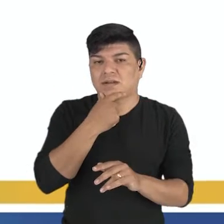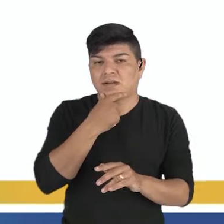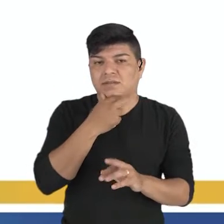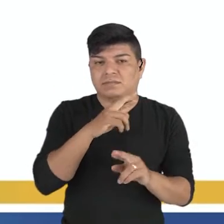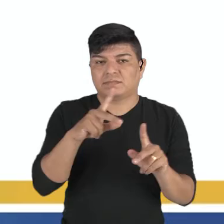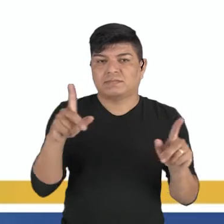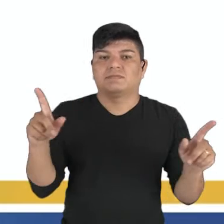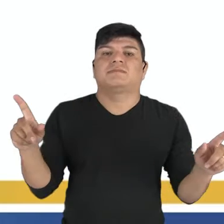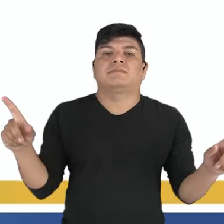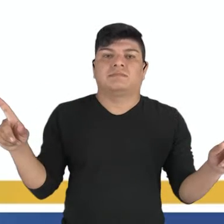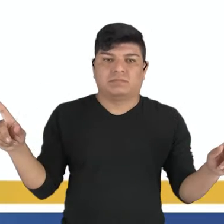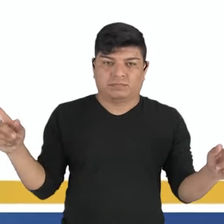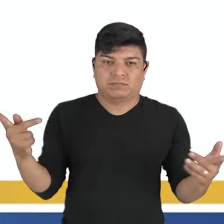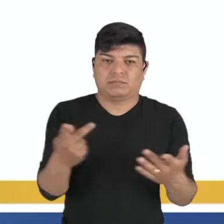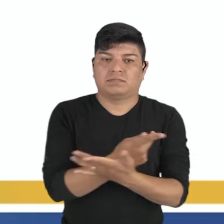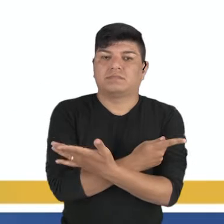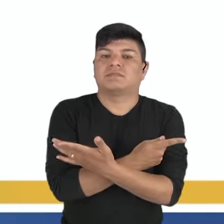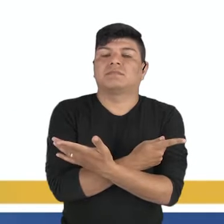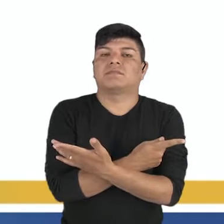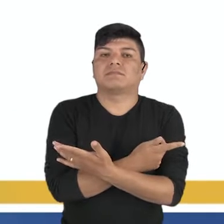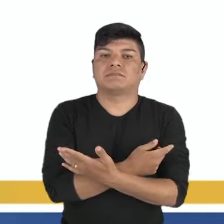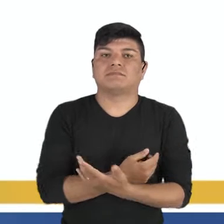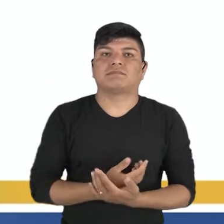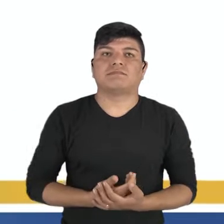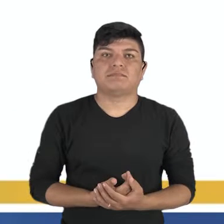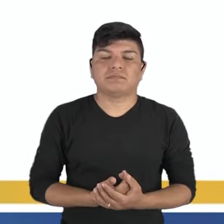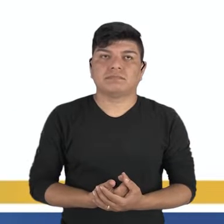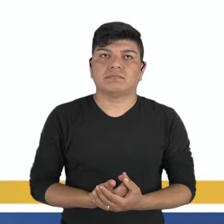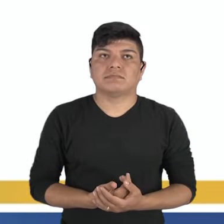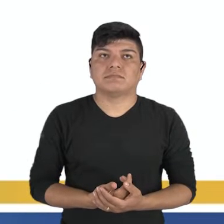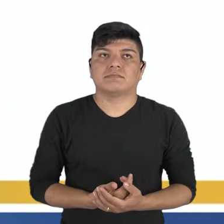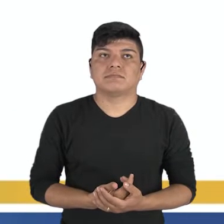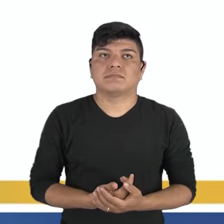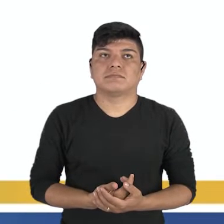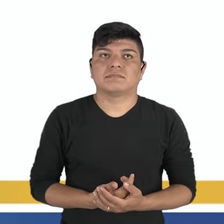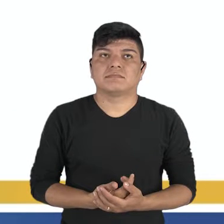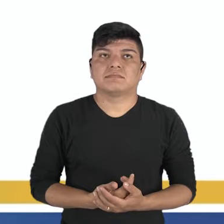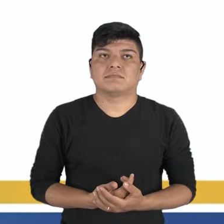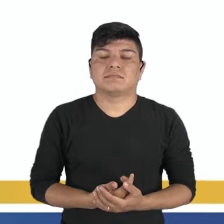em diferentes situações.